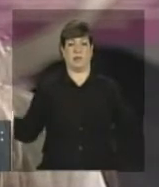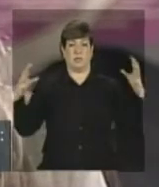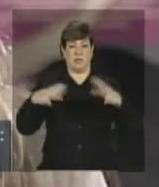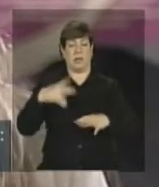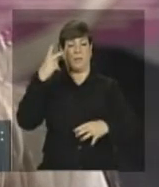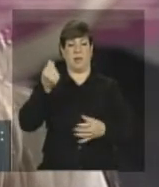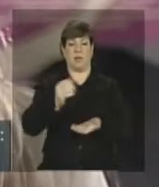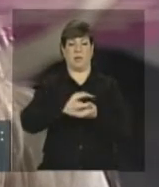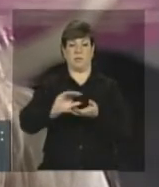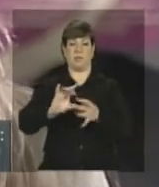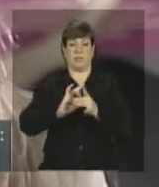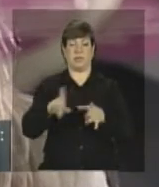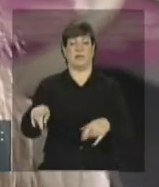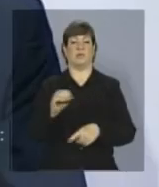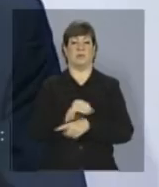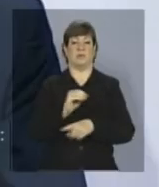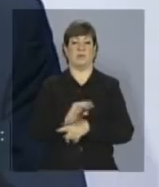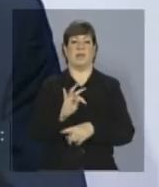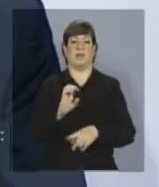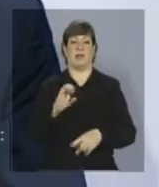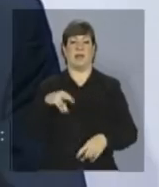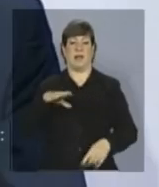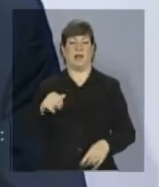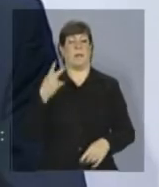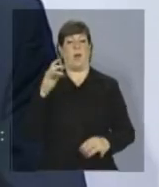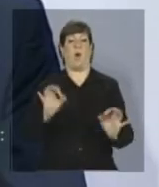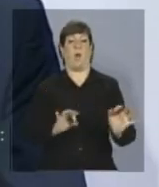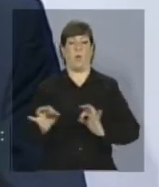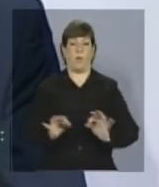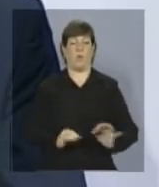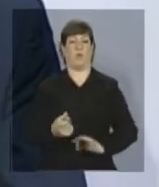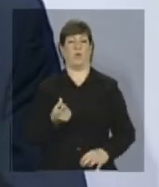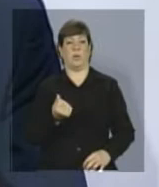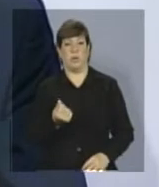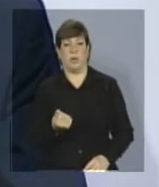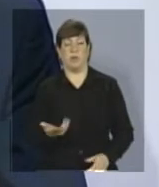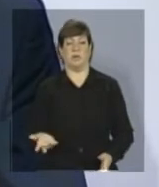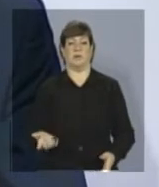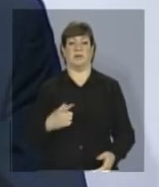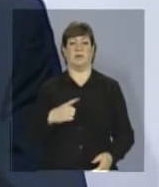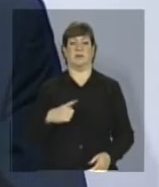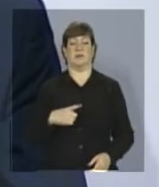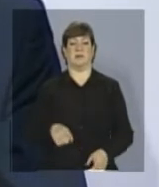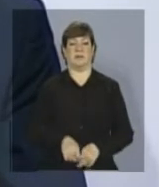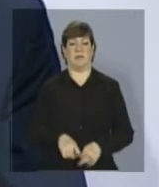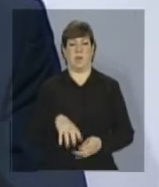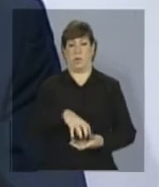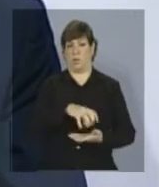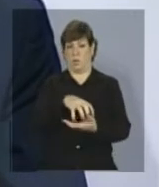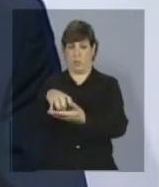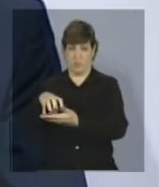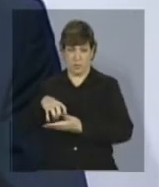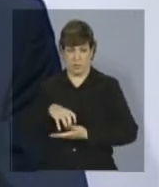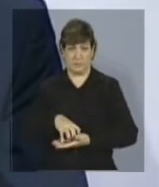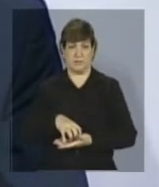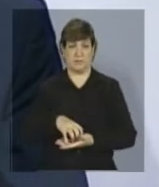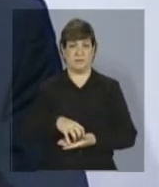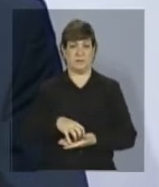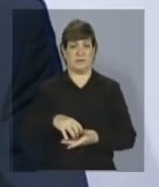para assistência técnica para a organização econômica das entidades e